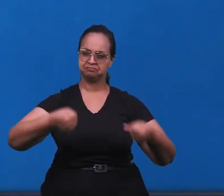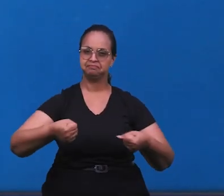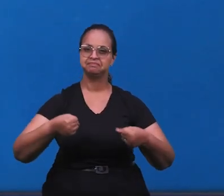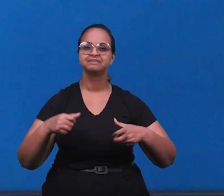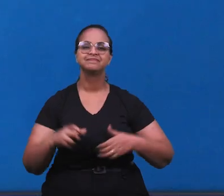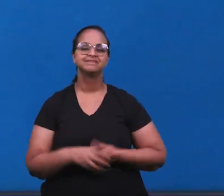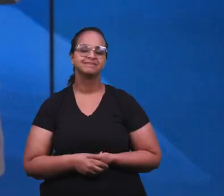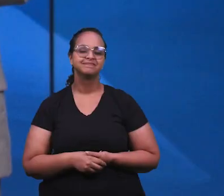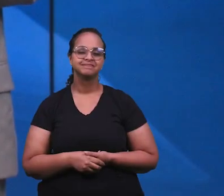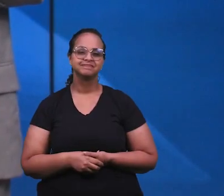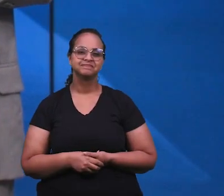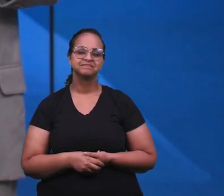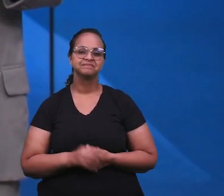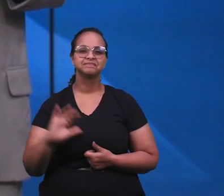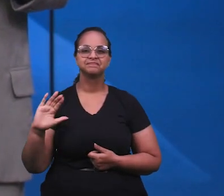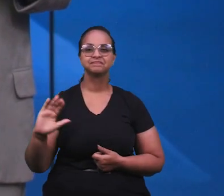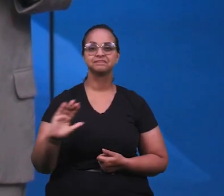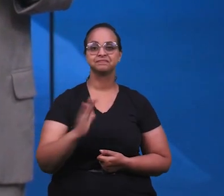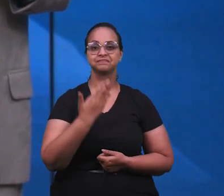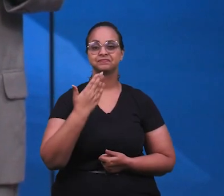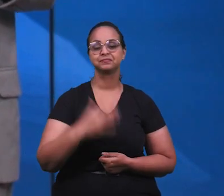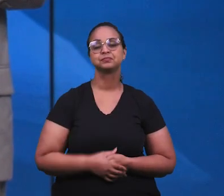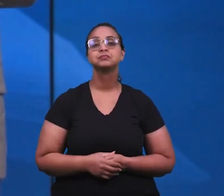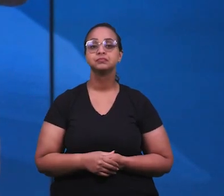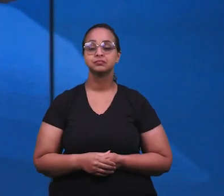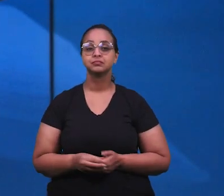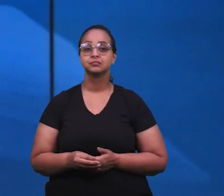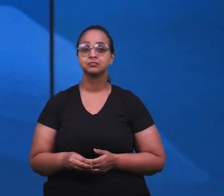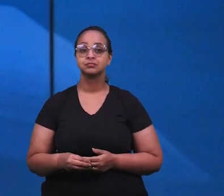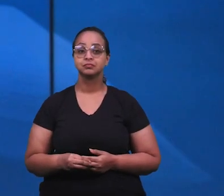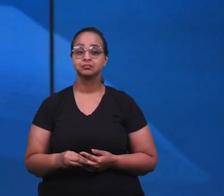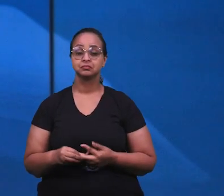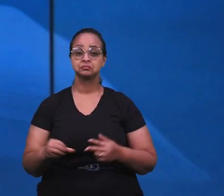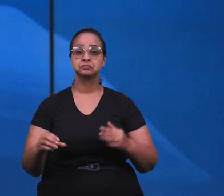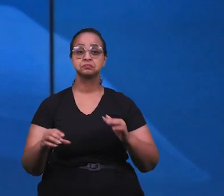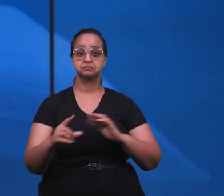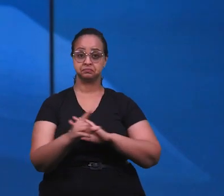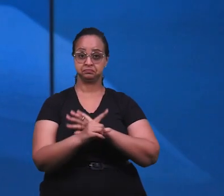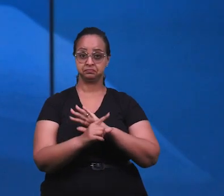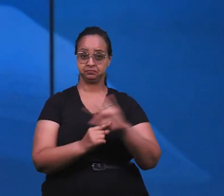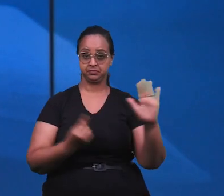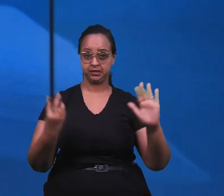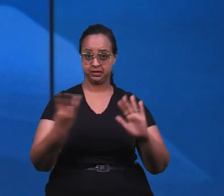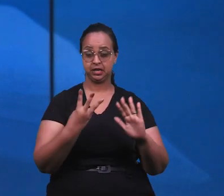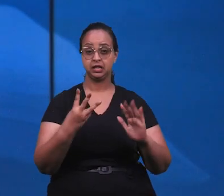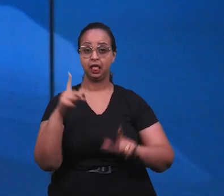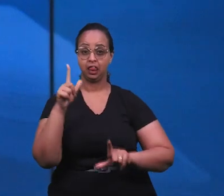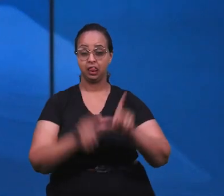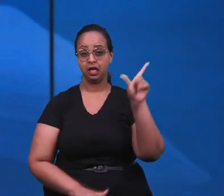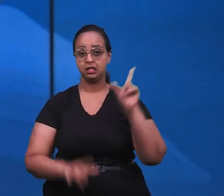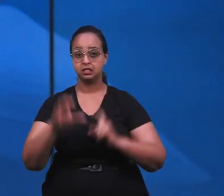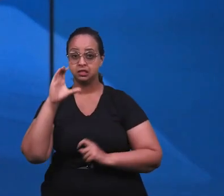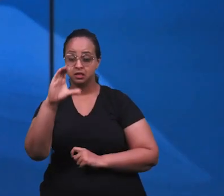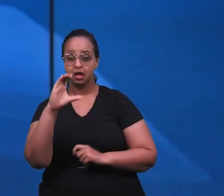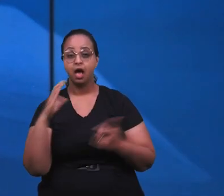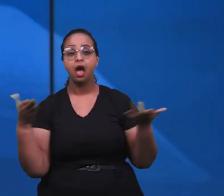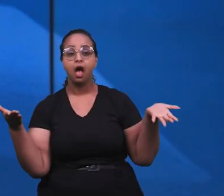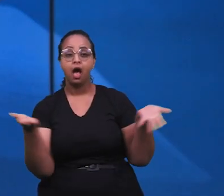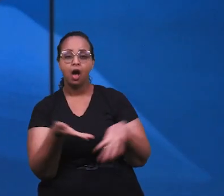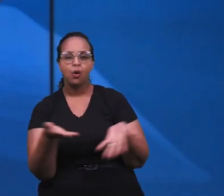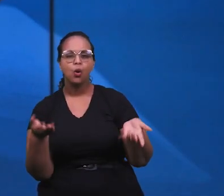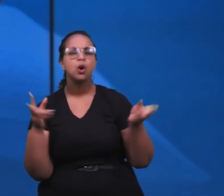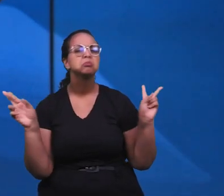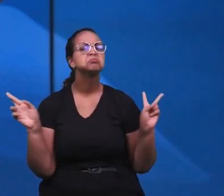sua participação. Anaim, agora ainda na segunda pergunta, vamos à letra C, ou seja, agora está relacionado